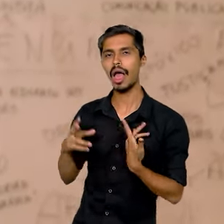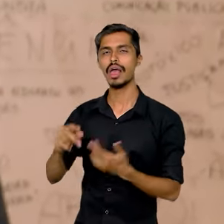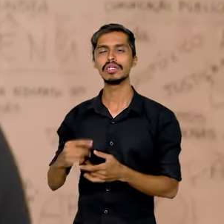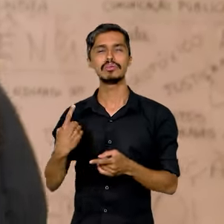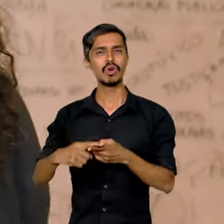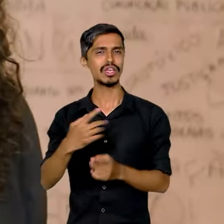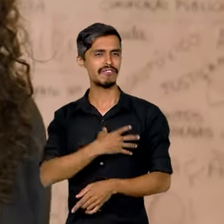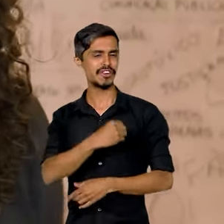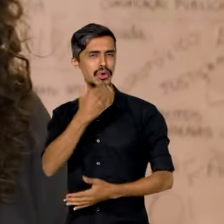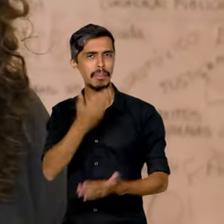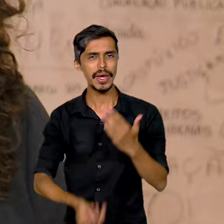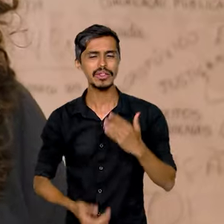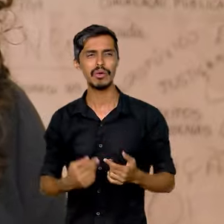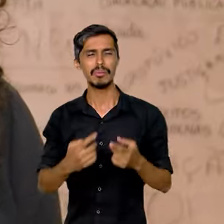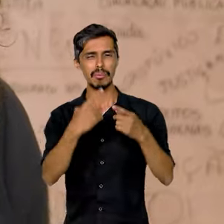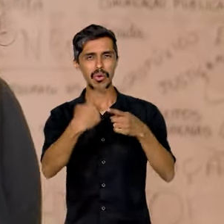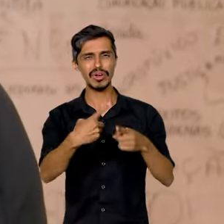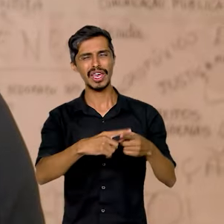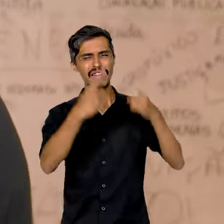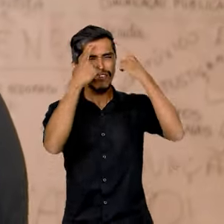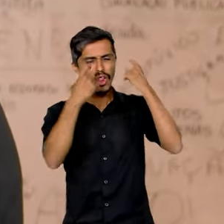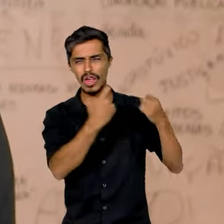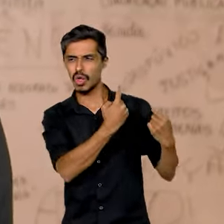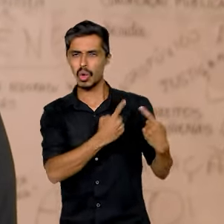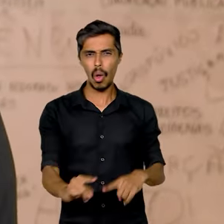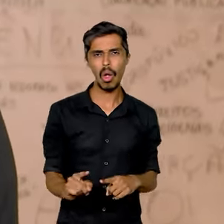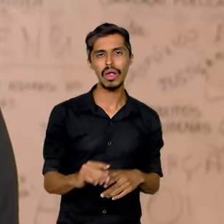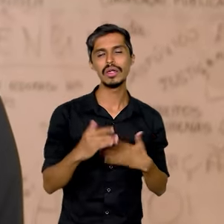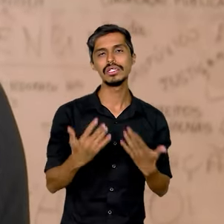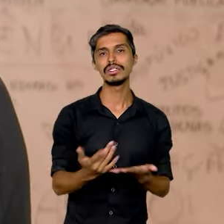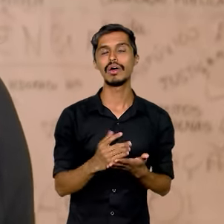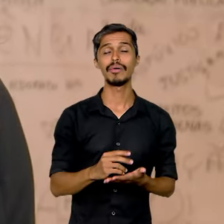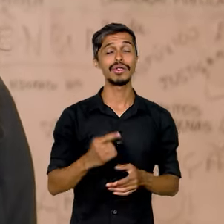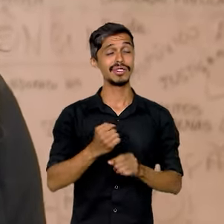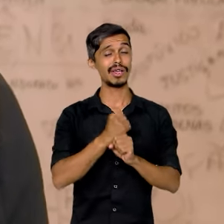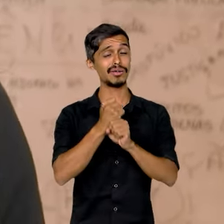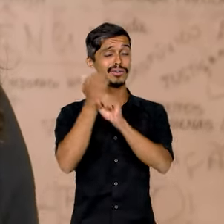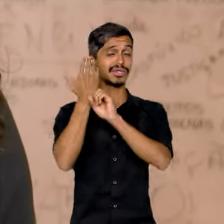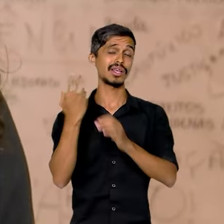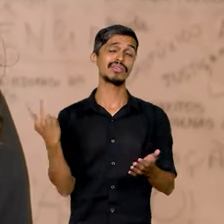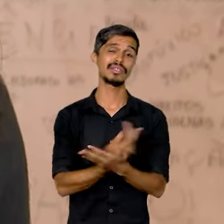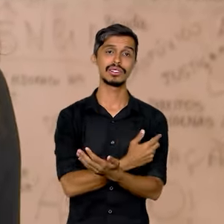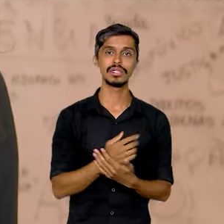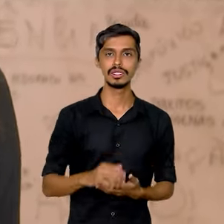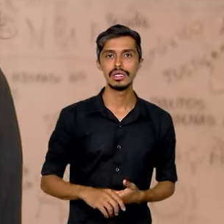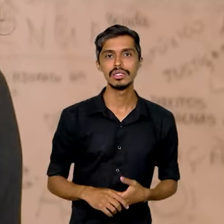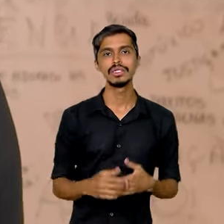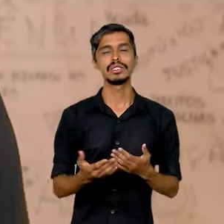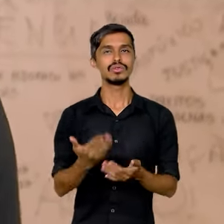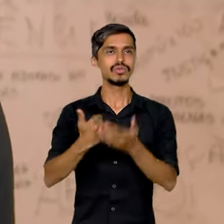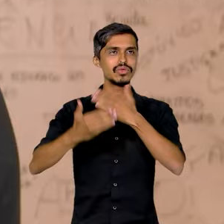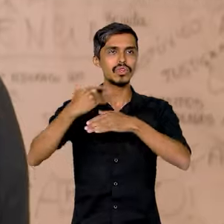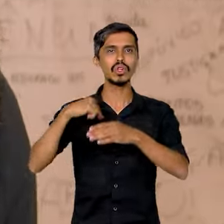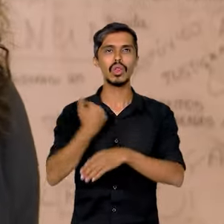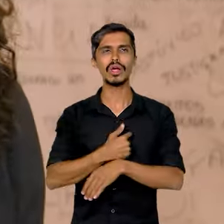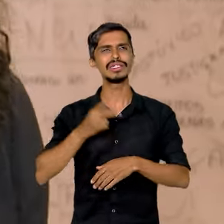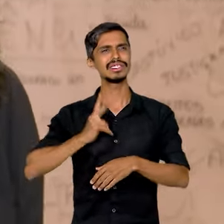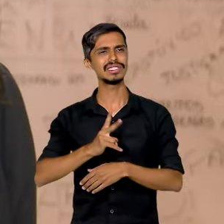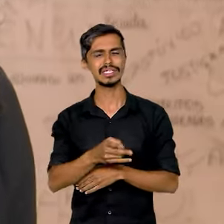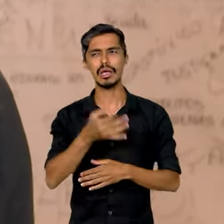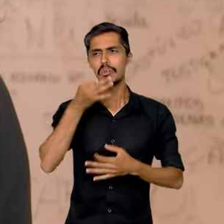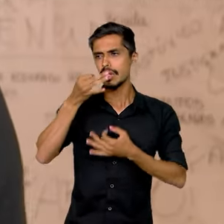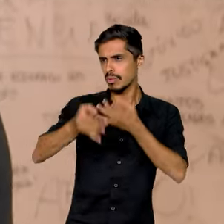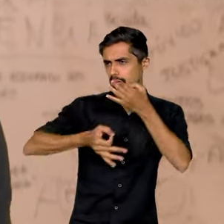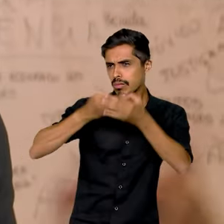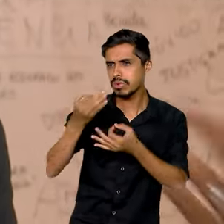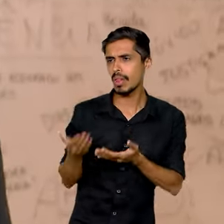filhos para a violência, né, que não de agora, que isso já vem de muitos anos. Dentro do Ministério da Igualdade Racial, a gente sempre fez uma escuta muito